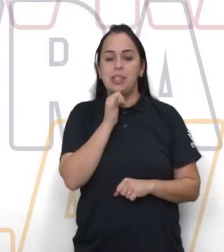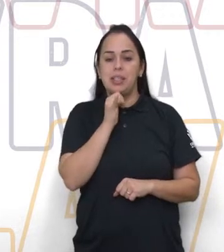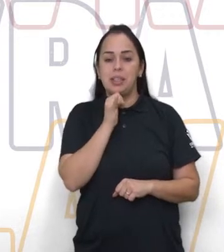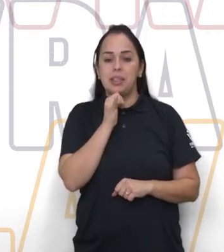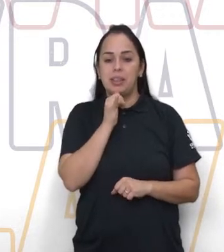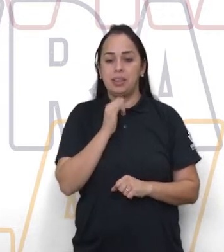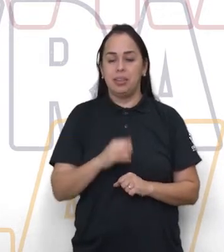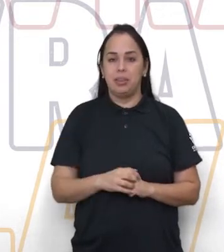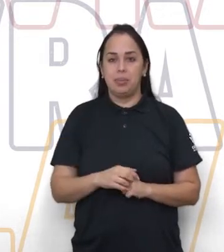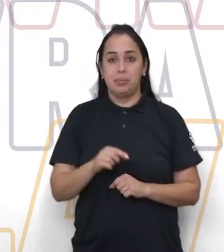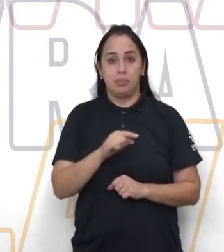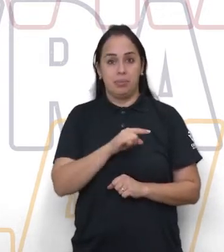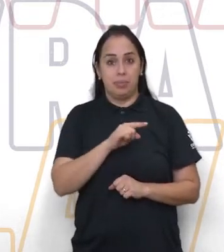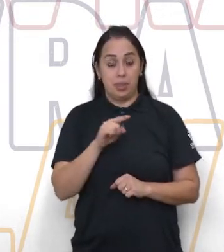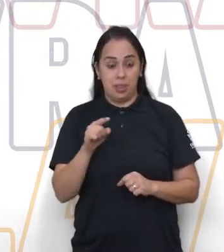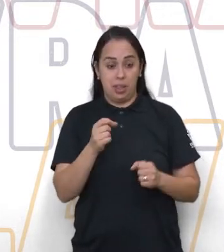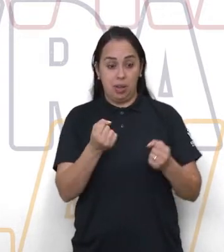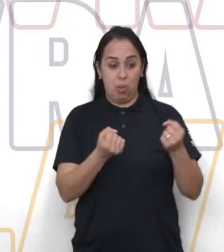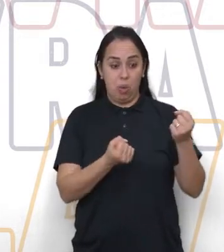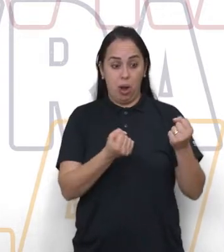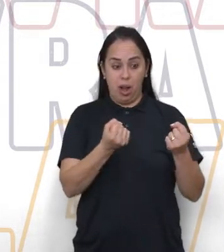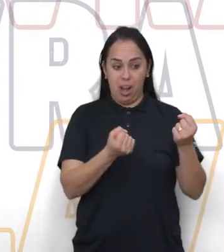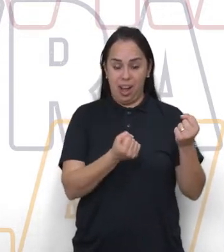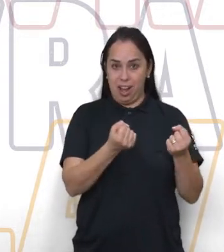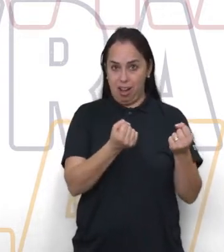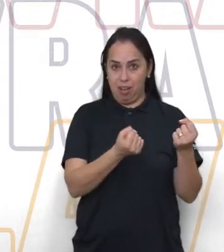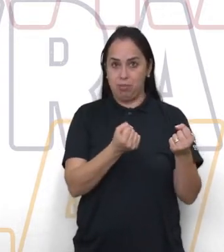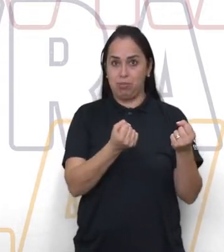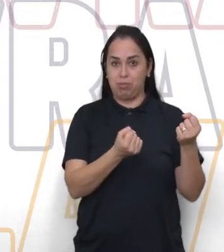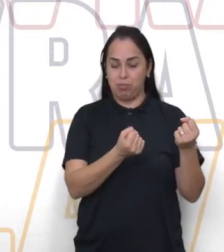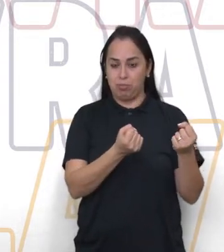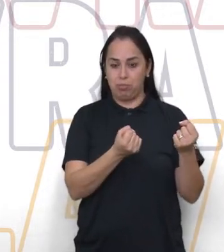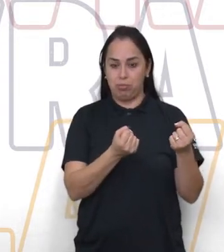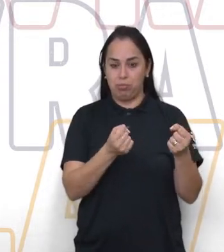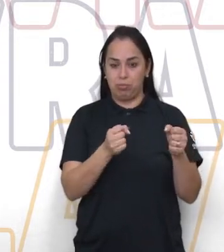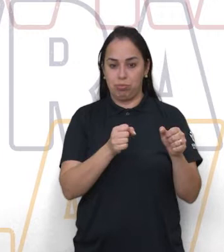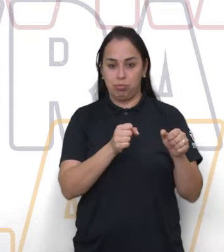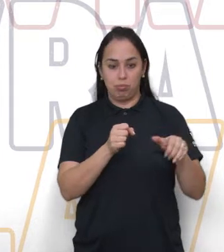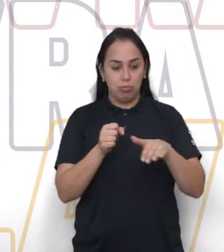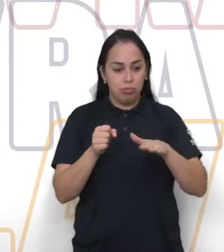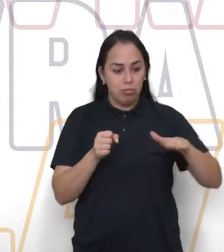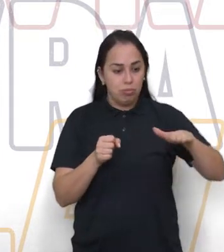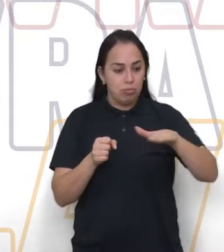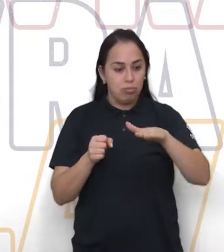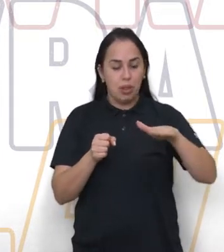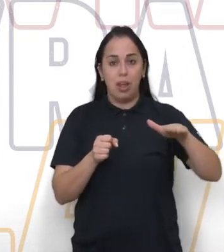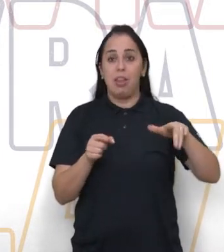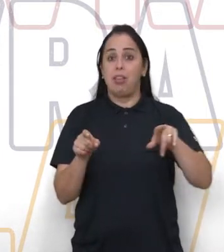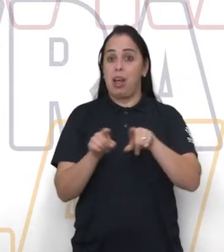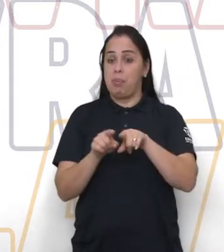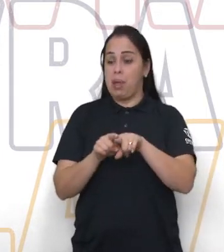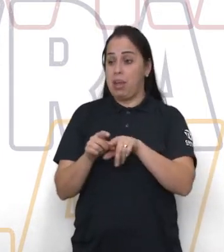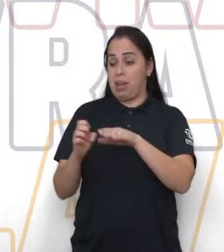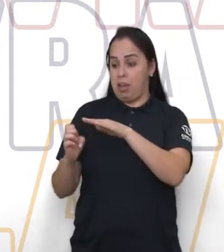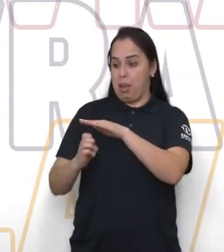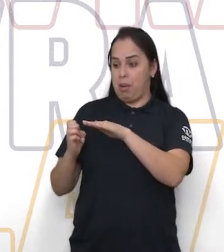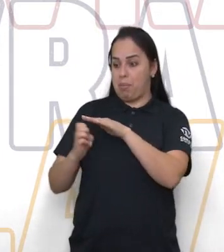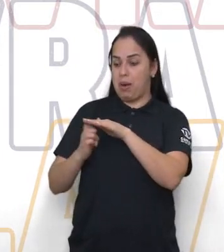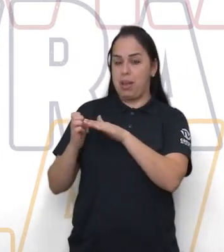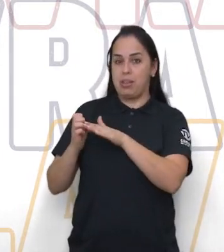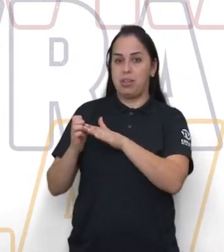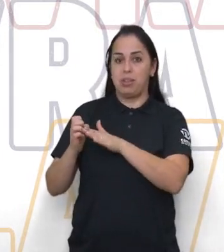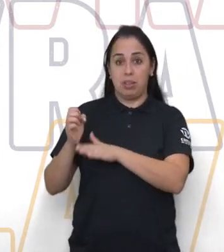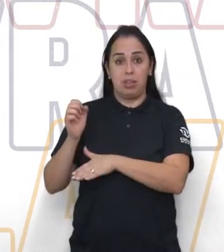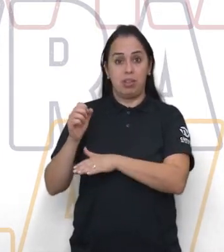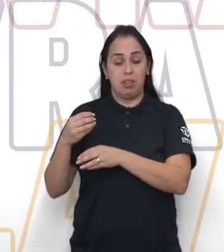né você tem hoje carros autônomos né inclusive com empresas de aplicativo